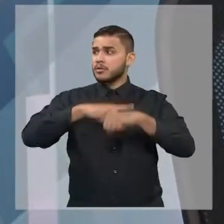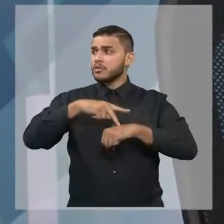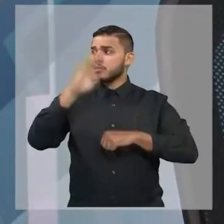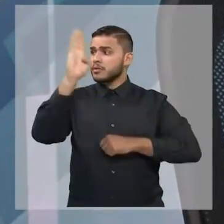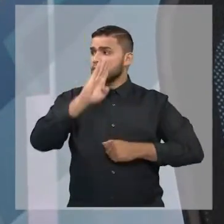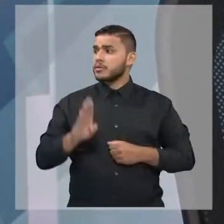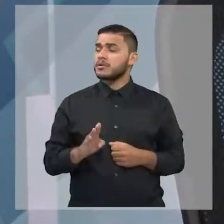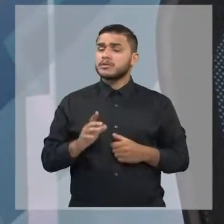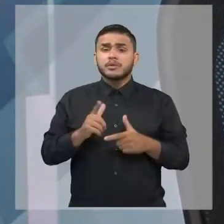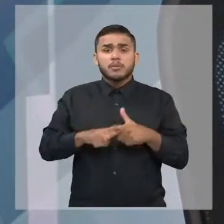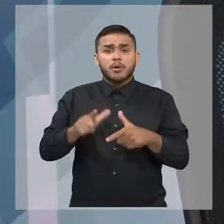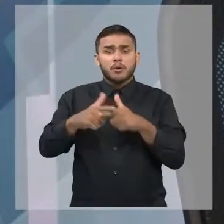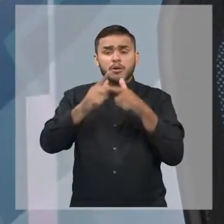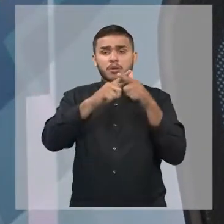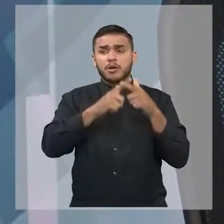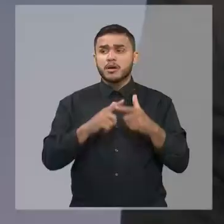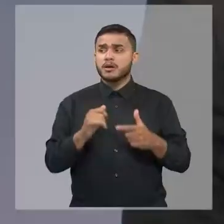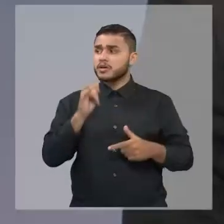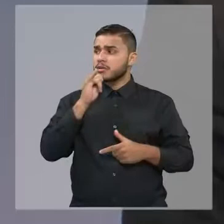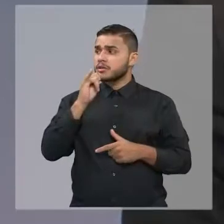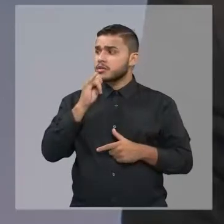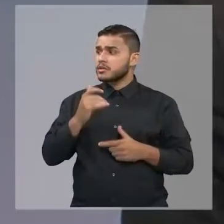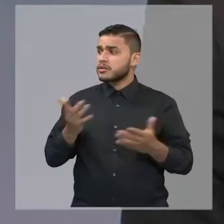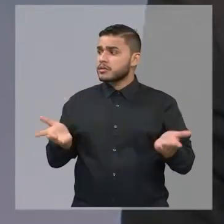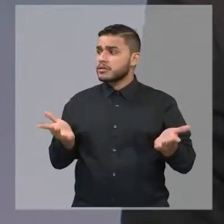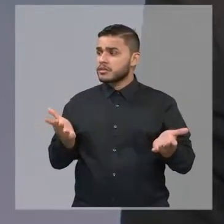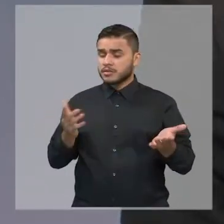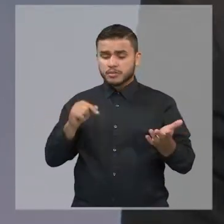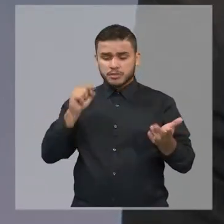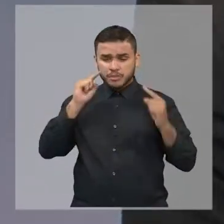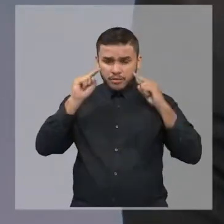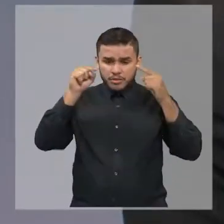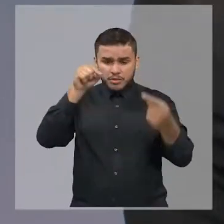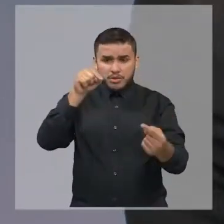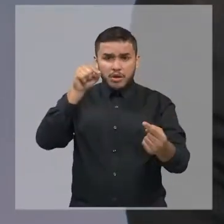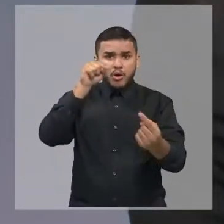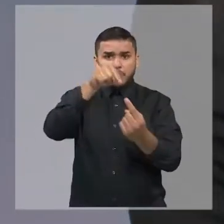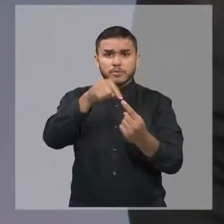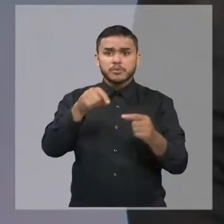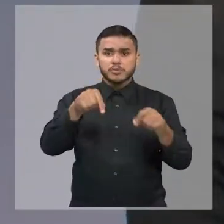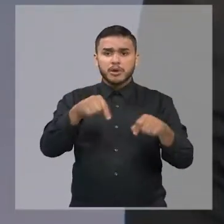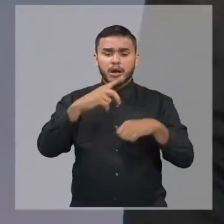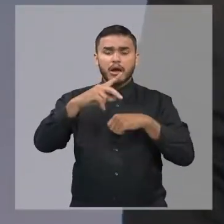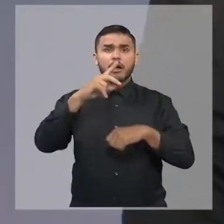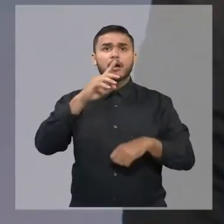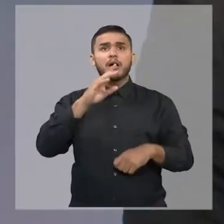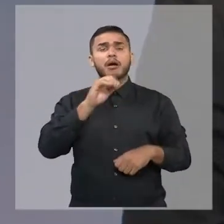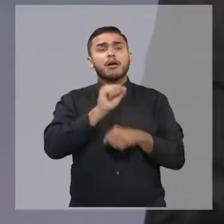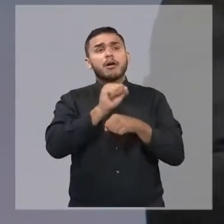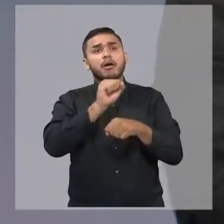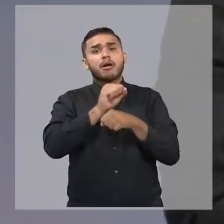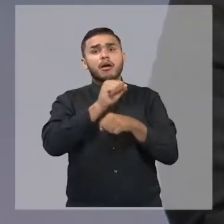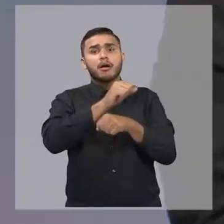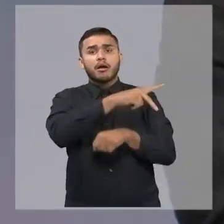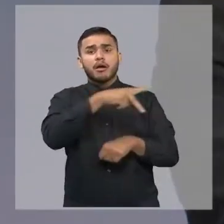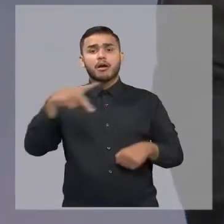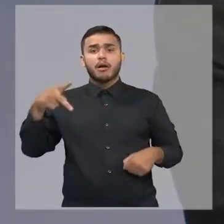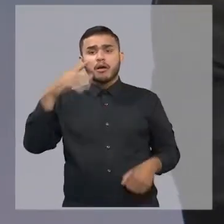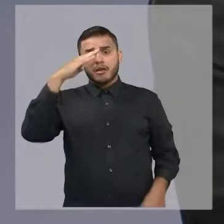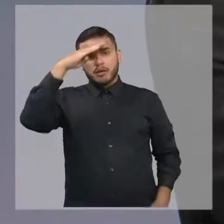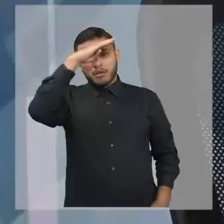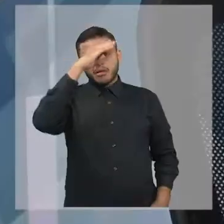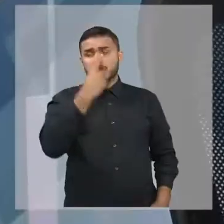Estado. É verdade, mas vamos fazer como Kennedy. O que é que você pode fazer pelo país em vez de esperar o que o presidente faça pelo Brasil? O que é que nós